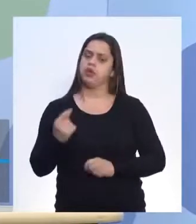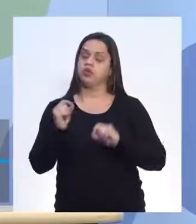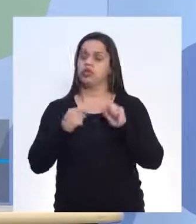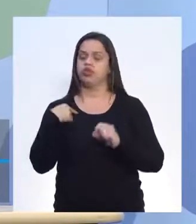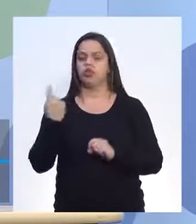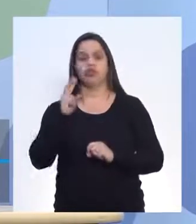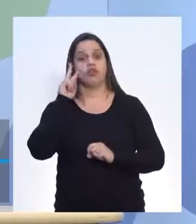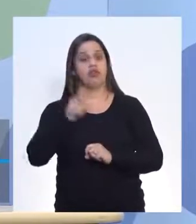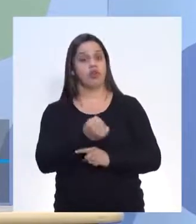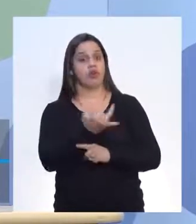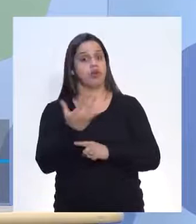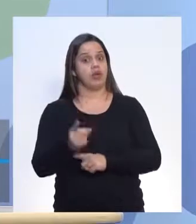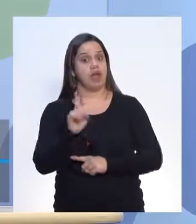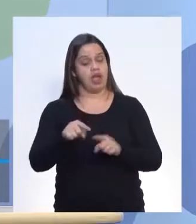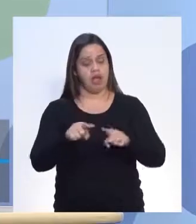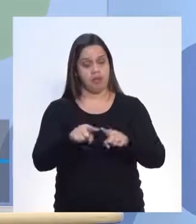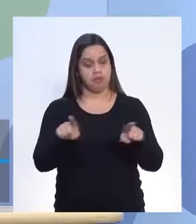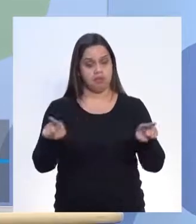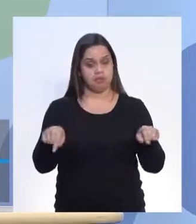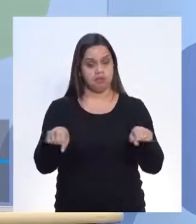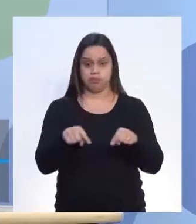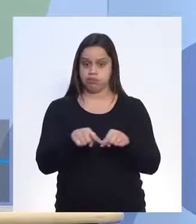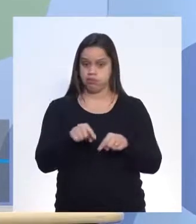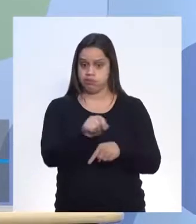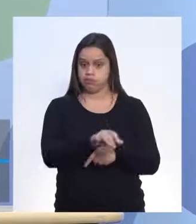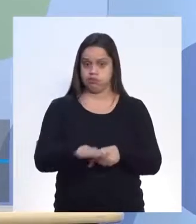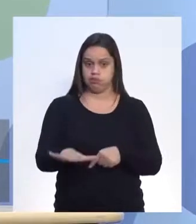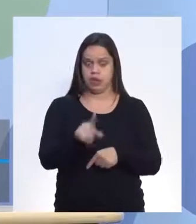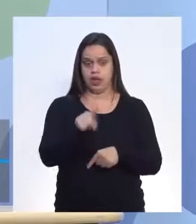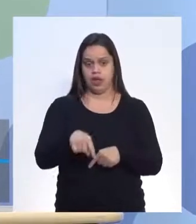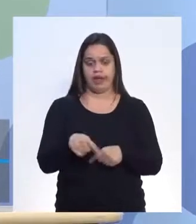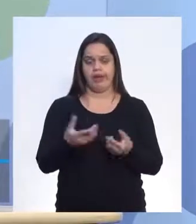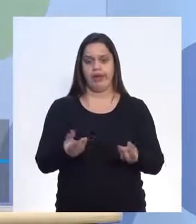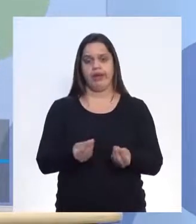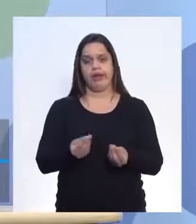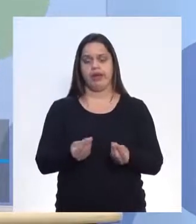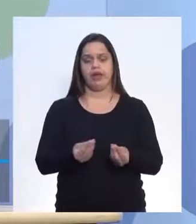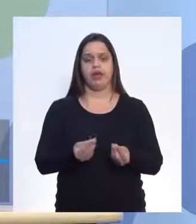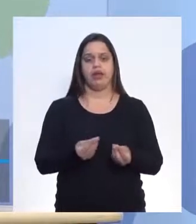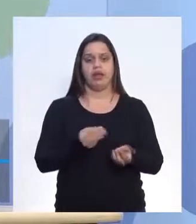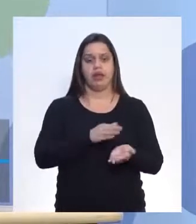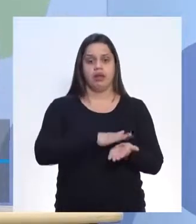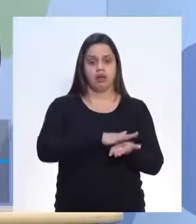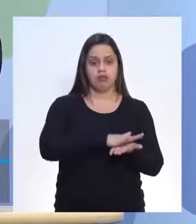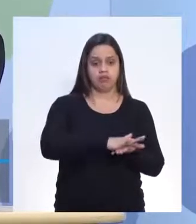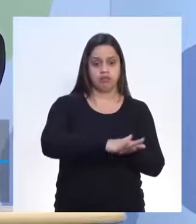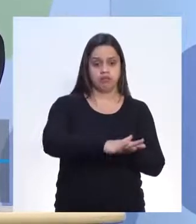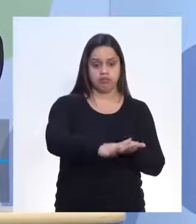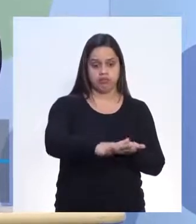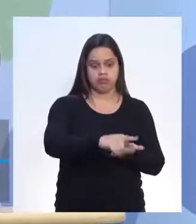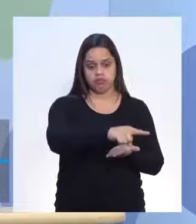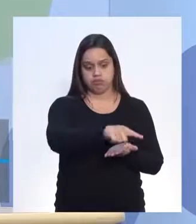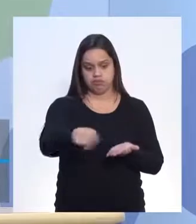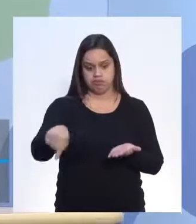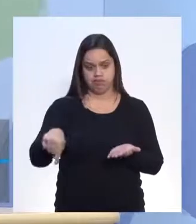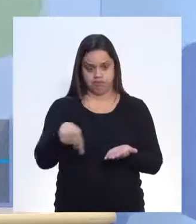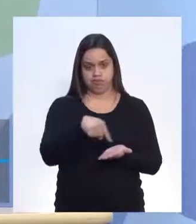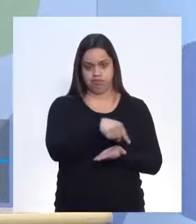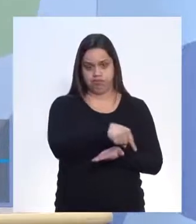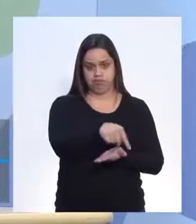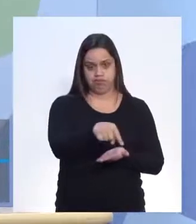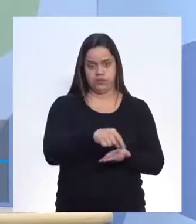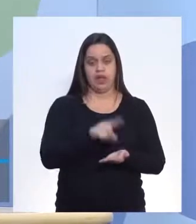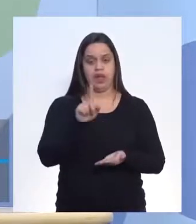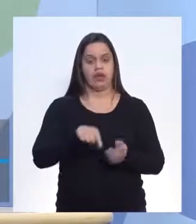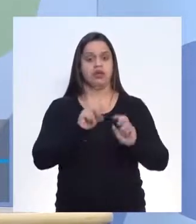for ver a quantidade, é a área, né? É uma planície, é uma espessura, é uma coisa planificada, né, Osmar? Então,